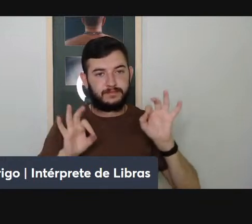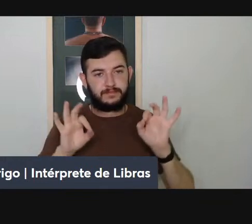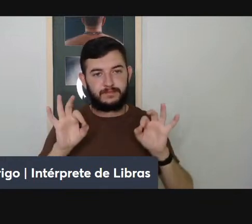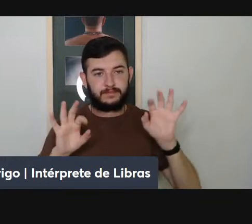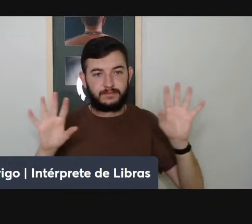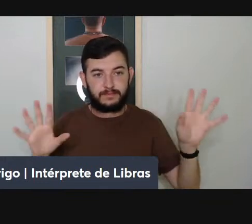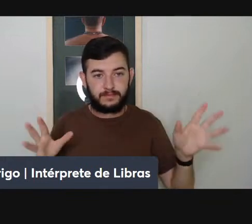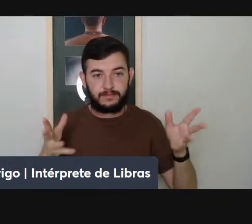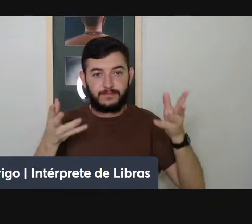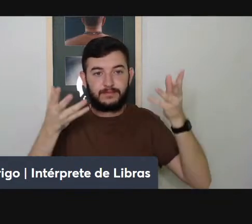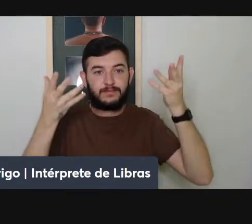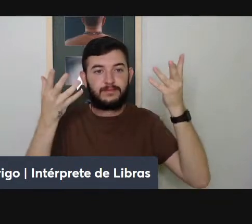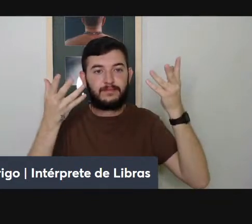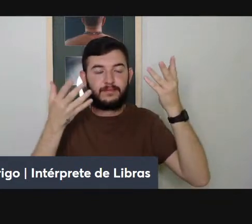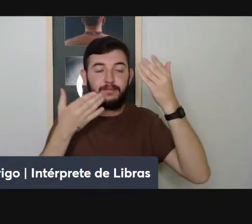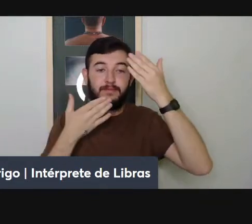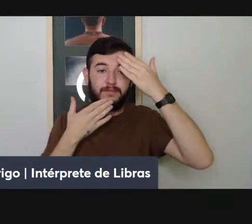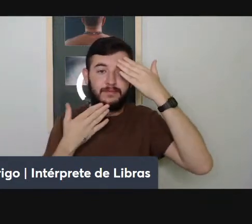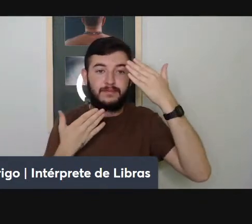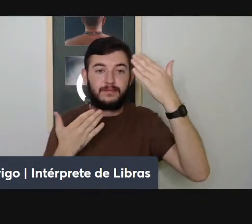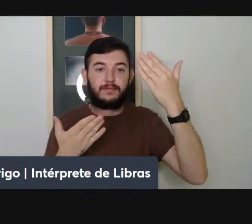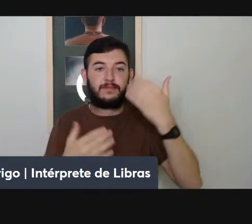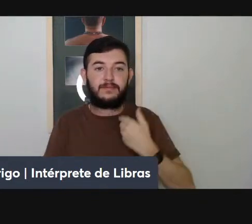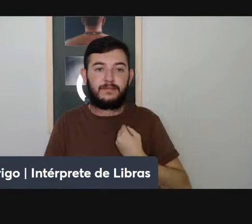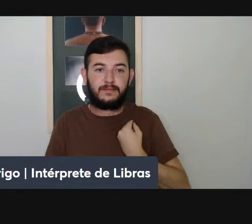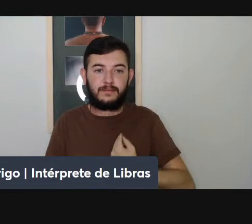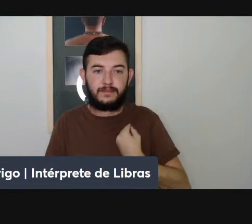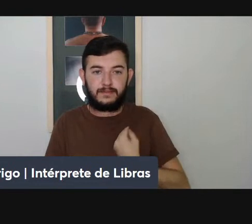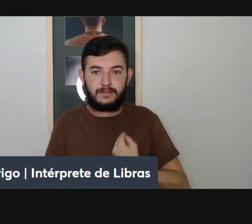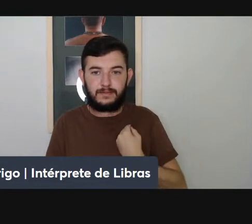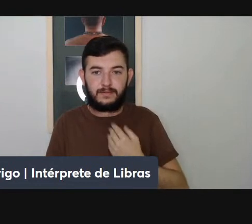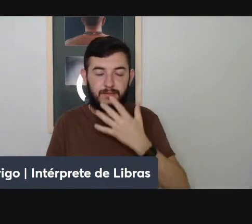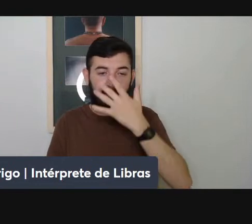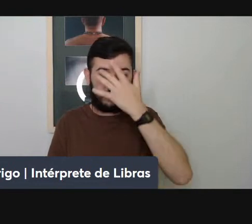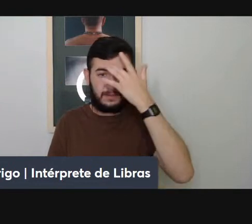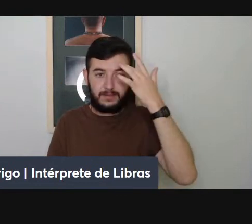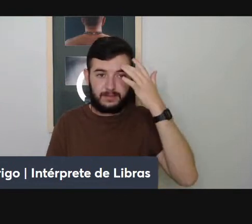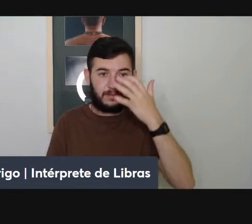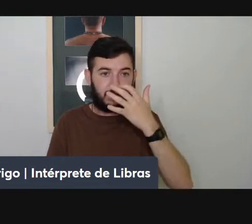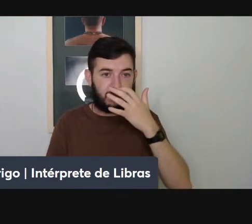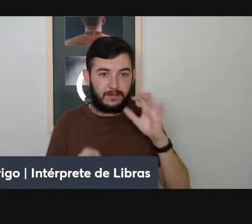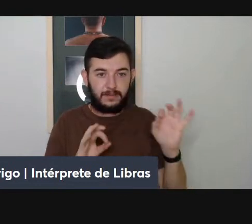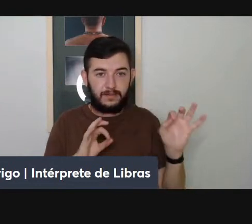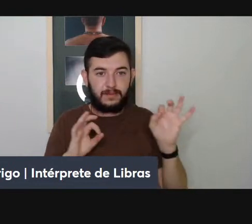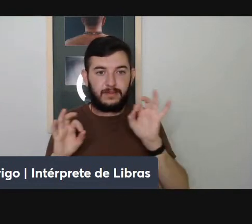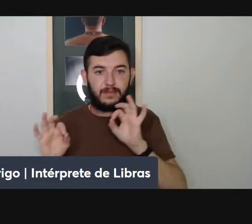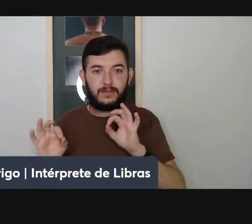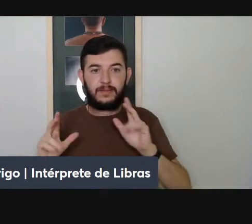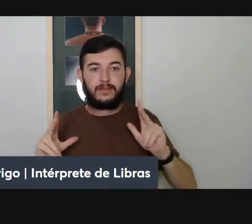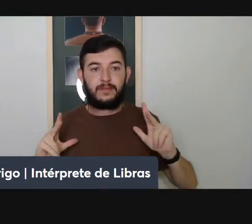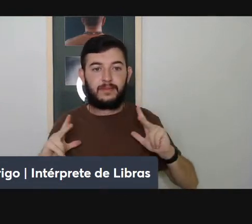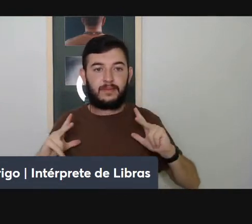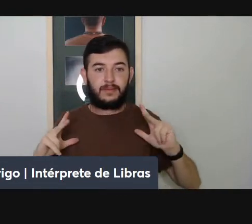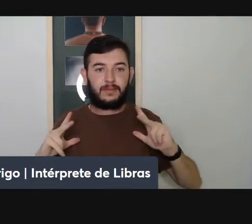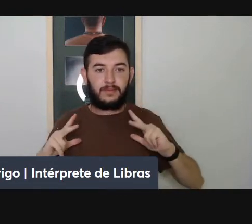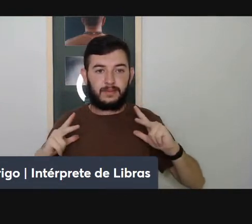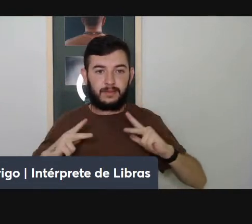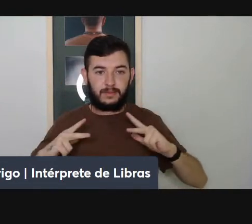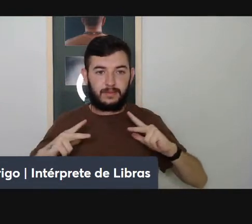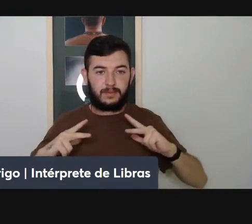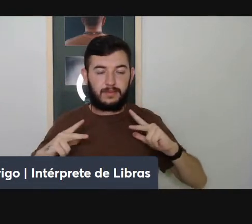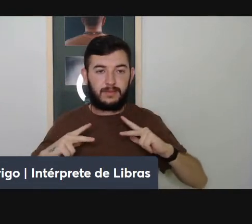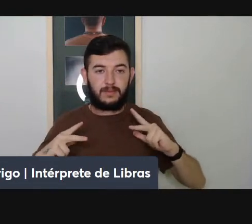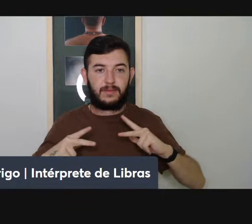evento. Gostaria de agradecer a presença do público e, em particular, gostaria de agradecer a presença